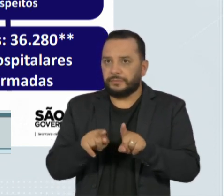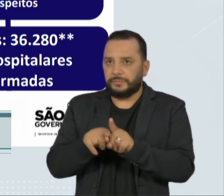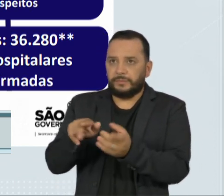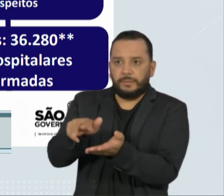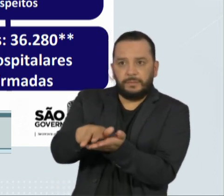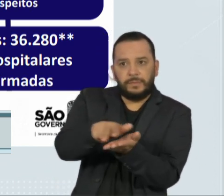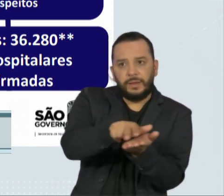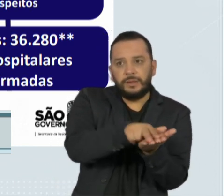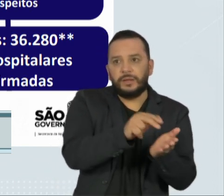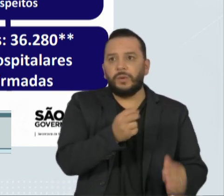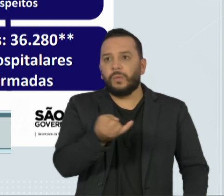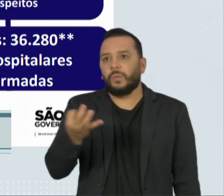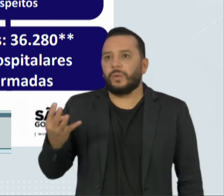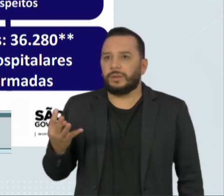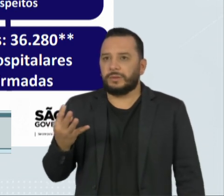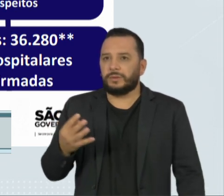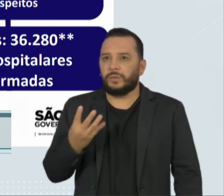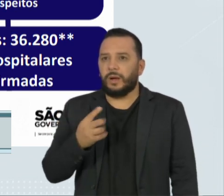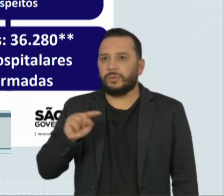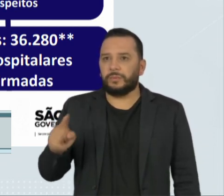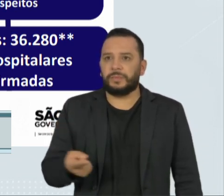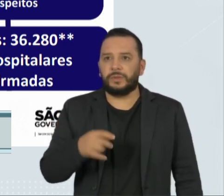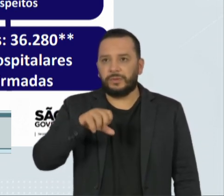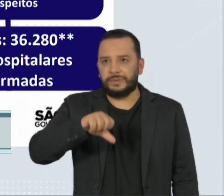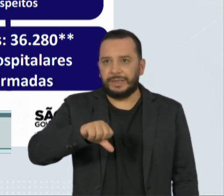internação, são